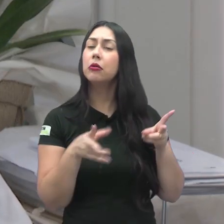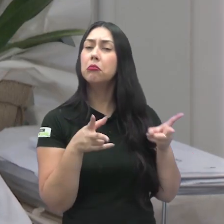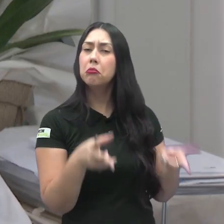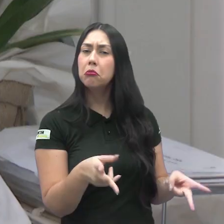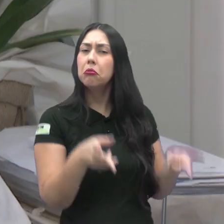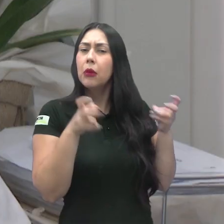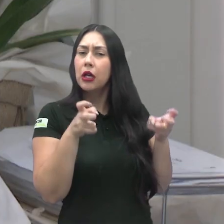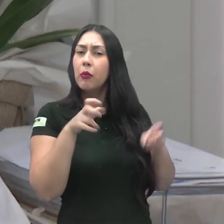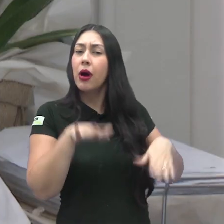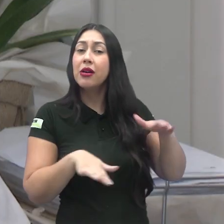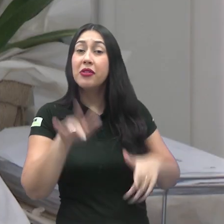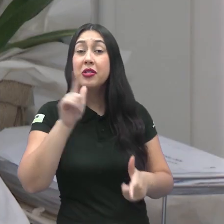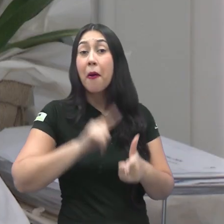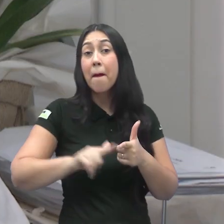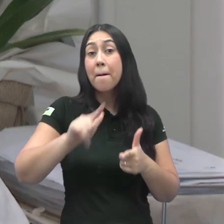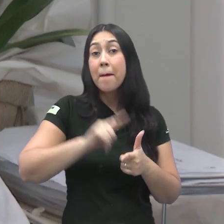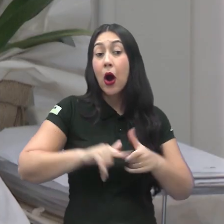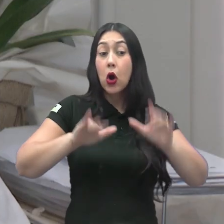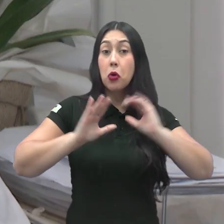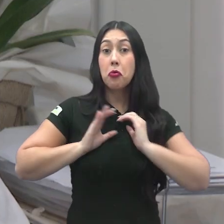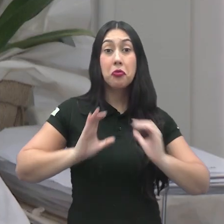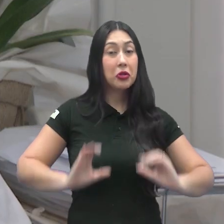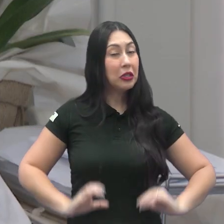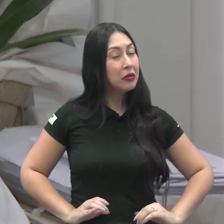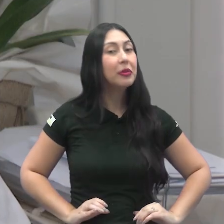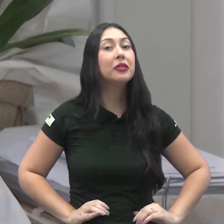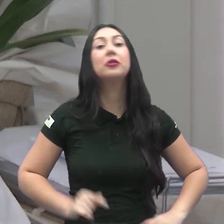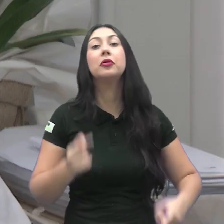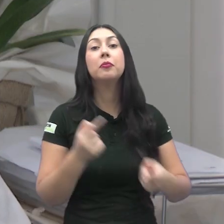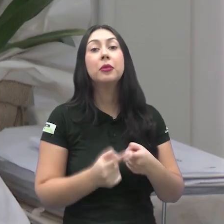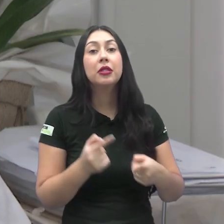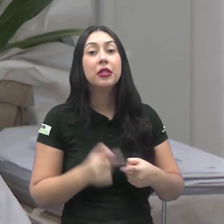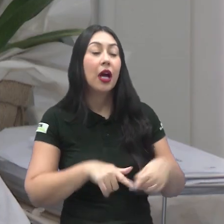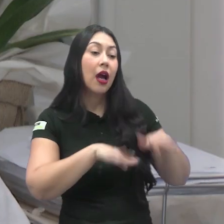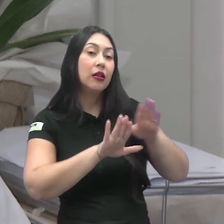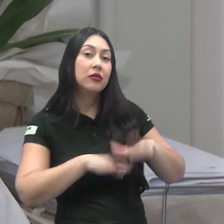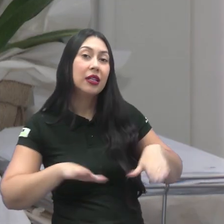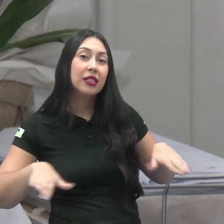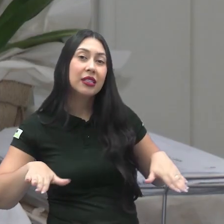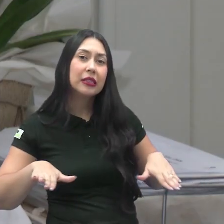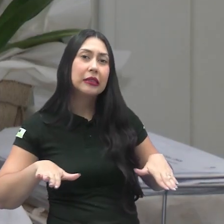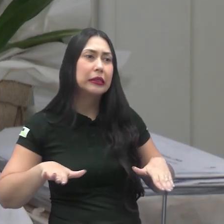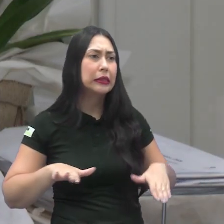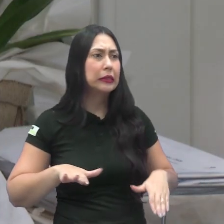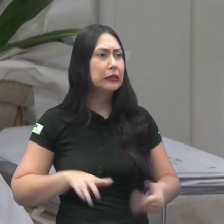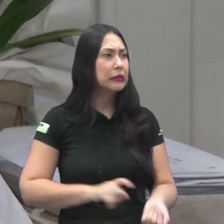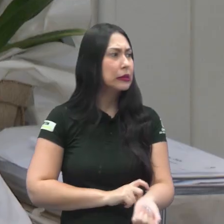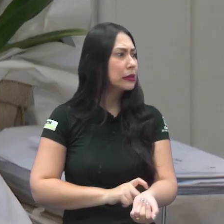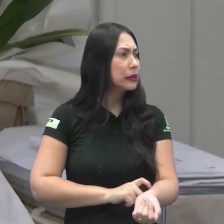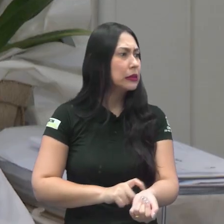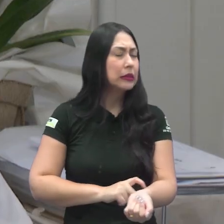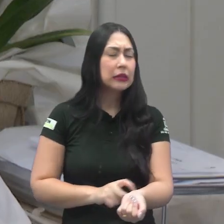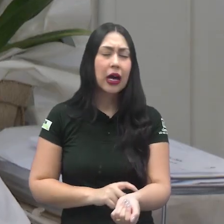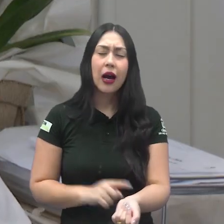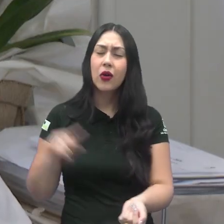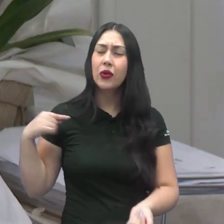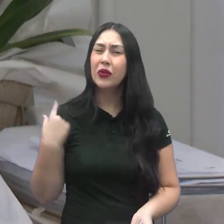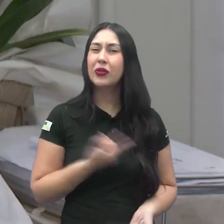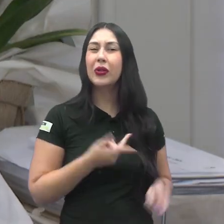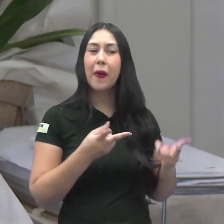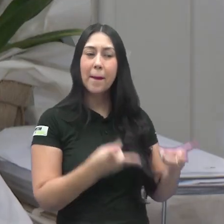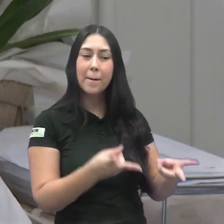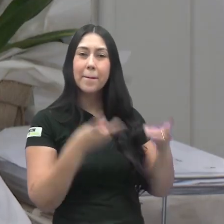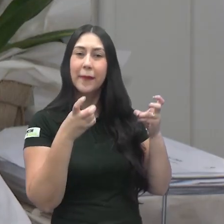Então a gente começa a observar isso e muitas vezes problemas também de comportamento, né? Porque a criança passa a ficar um pouco